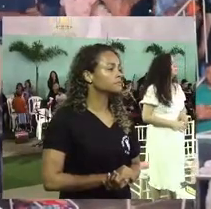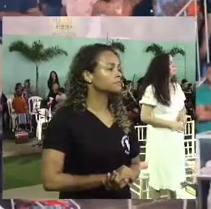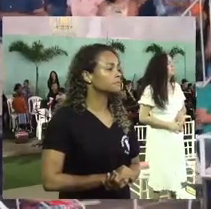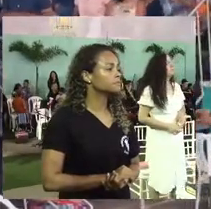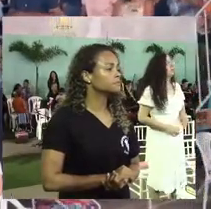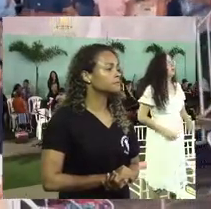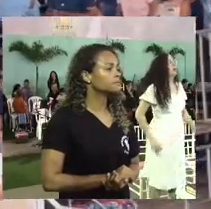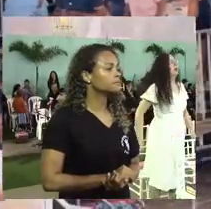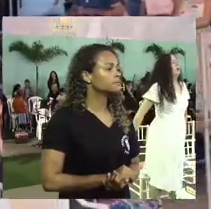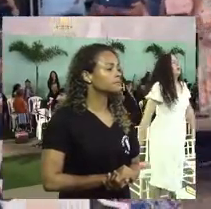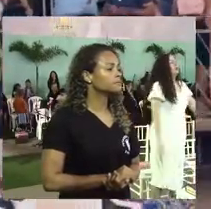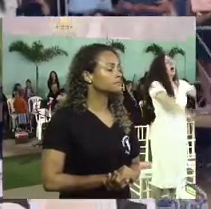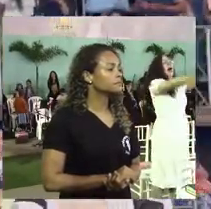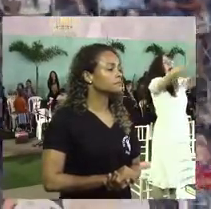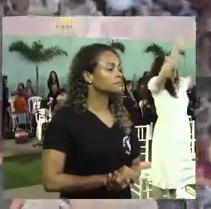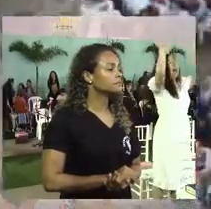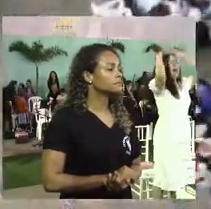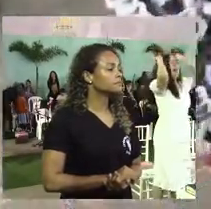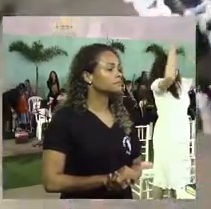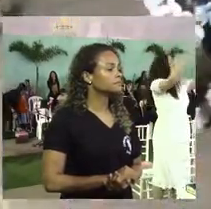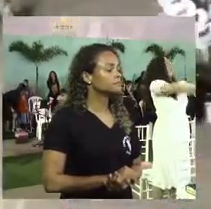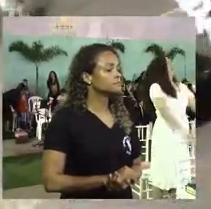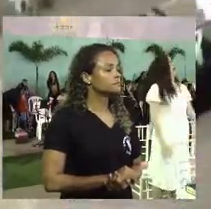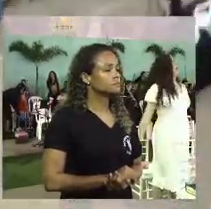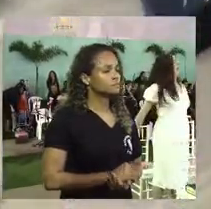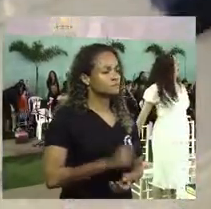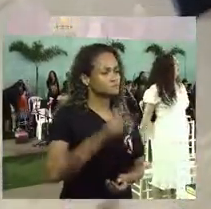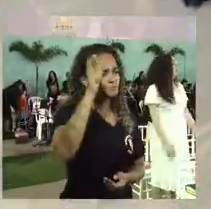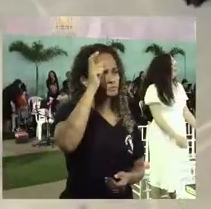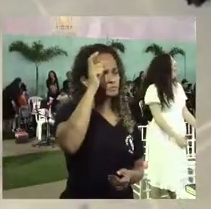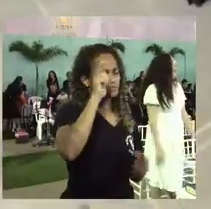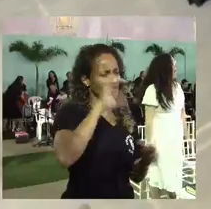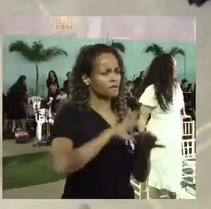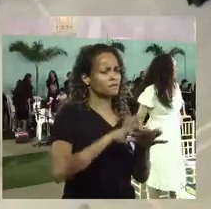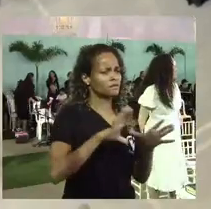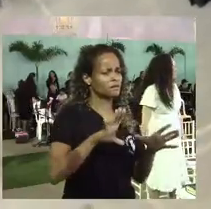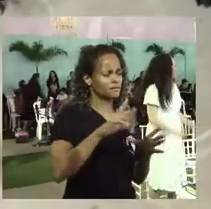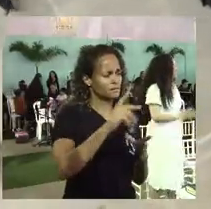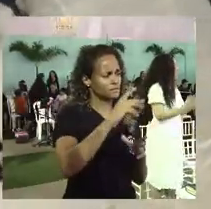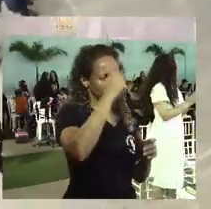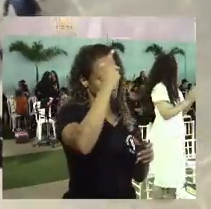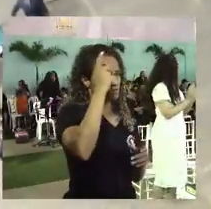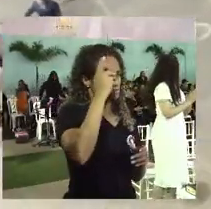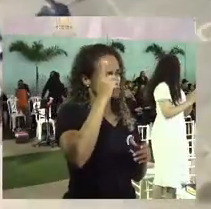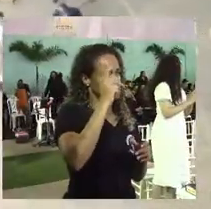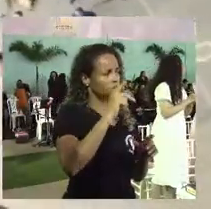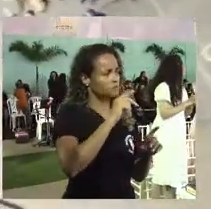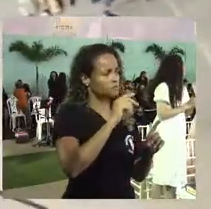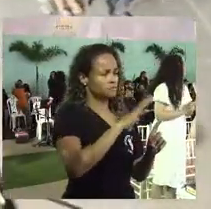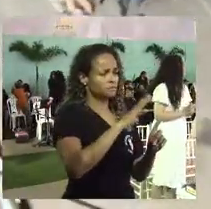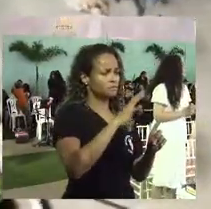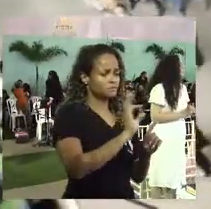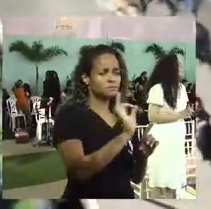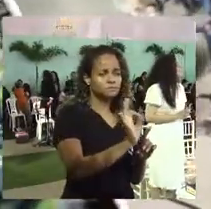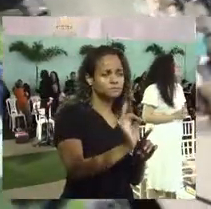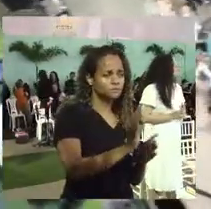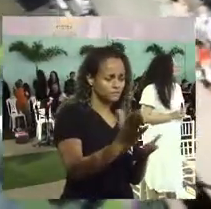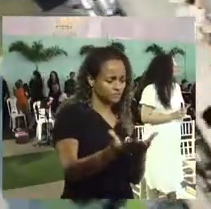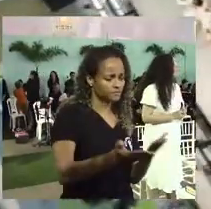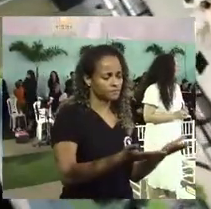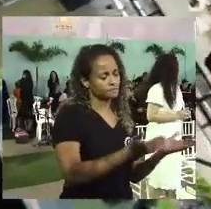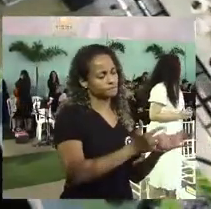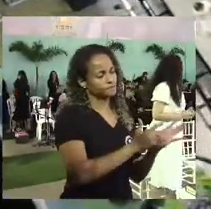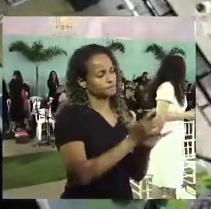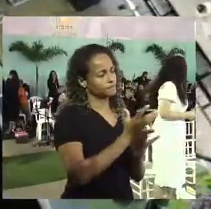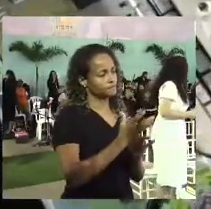solta as almas Satanás solta as almas salta agora estou mandando saltar larga Agora solta venha